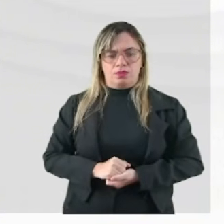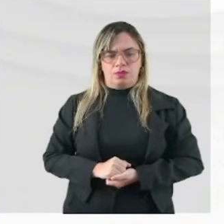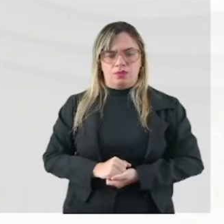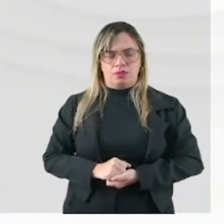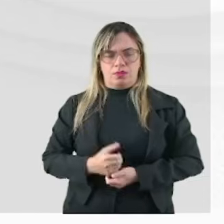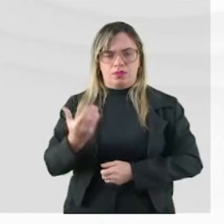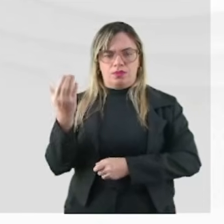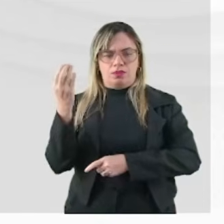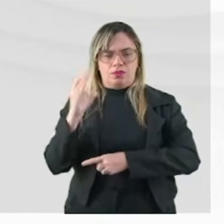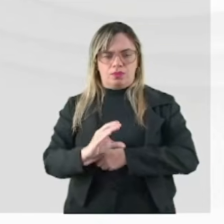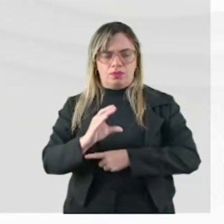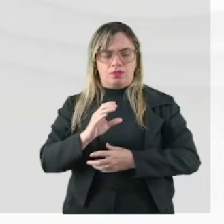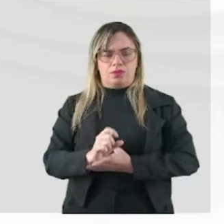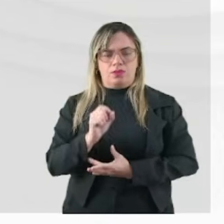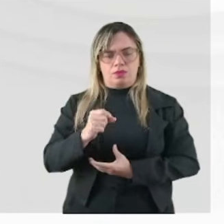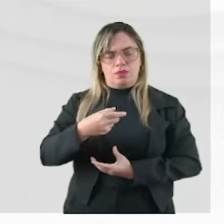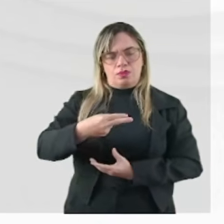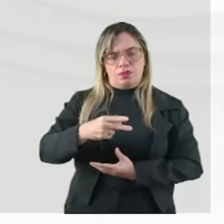Carbono,